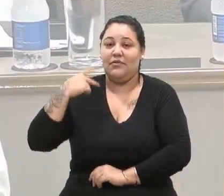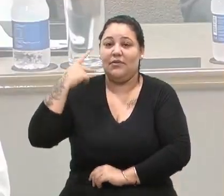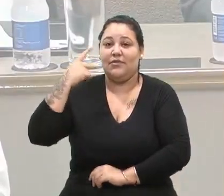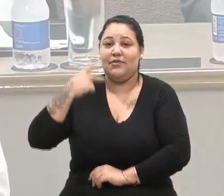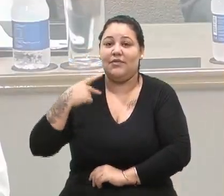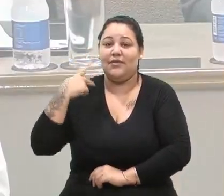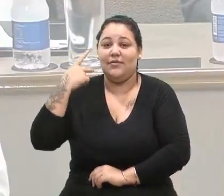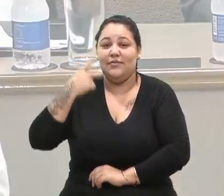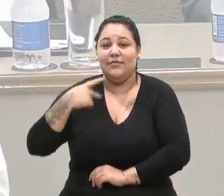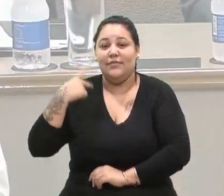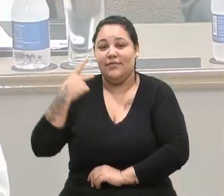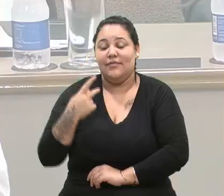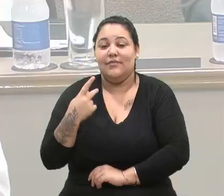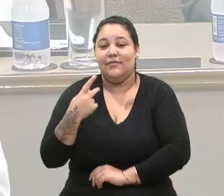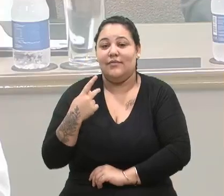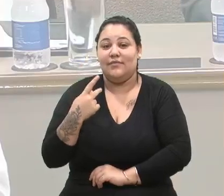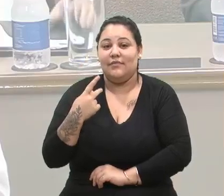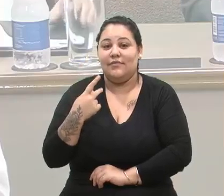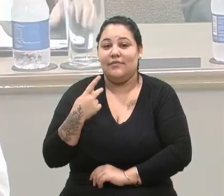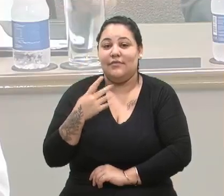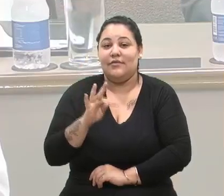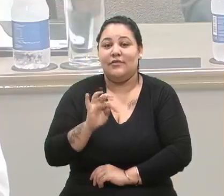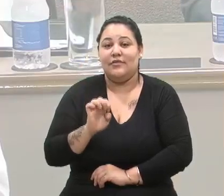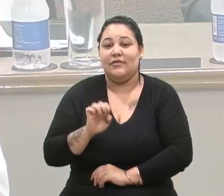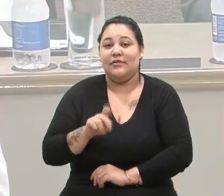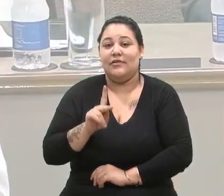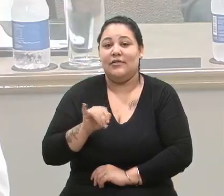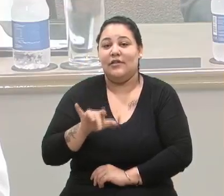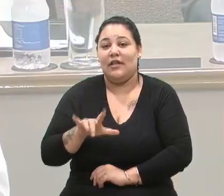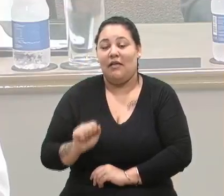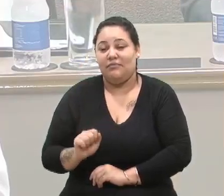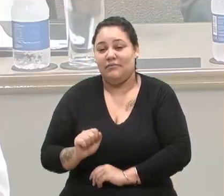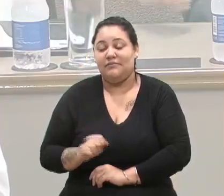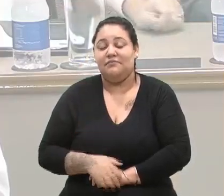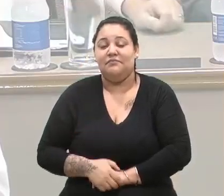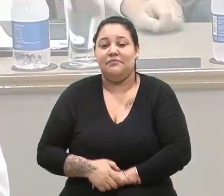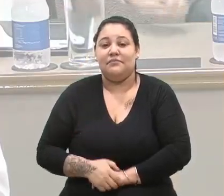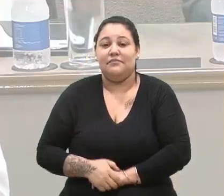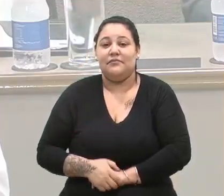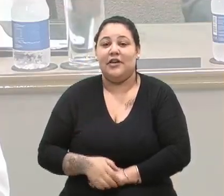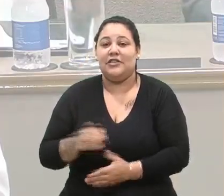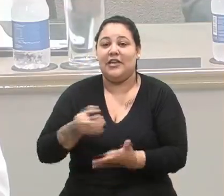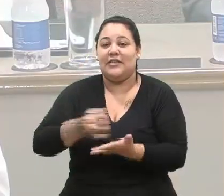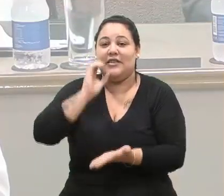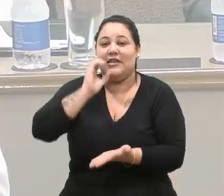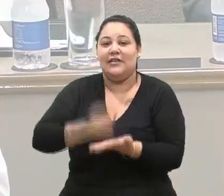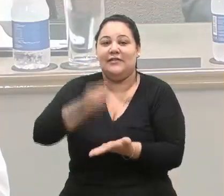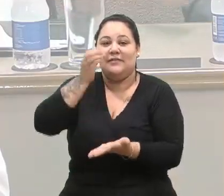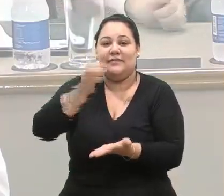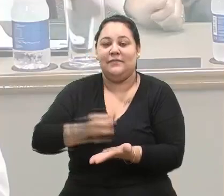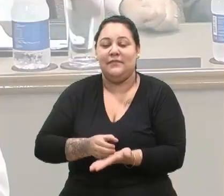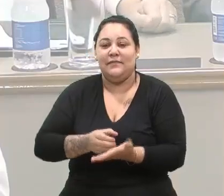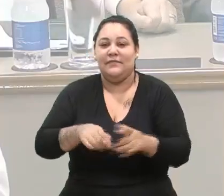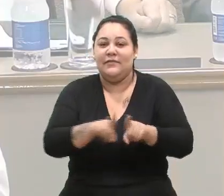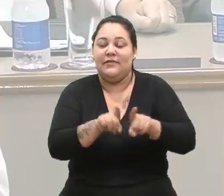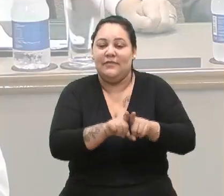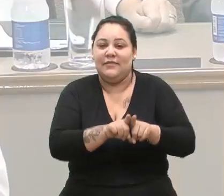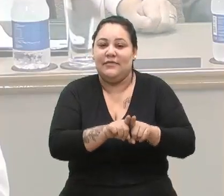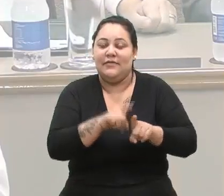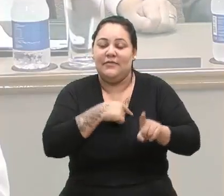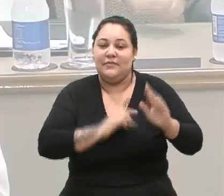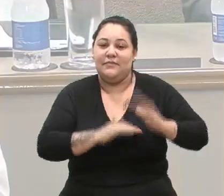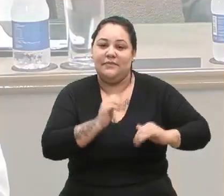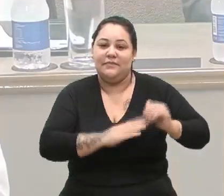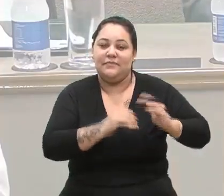desportista, exemplo. Eu sempre digo, eu pratico esporte até hoje, jogo futebol e outras atividades.